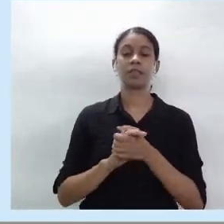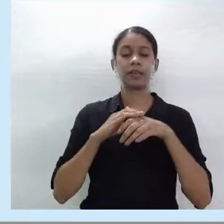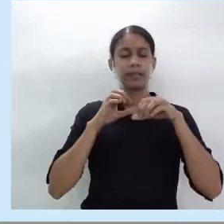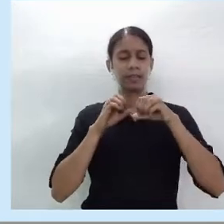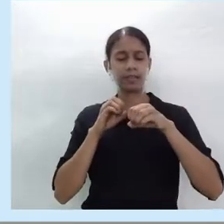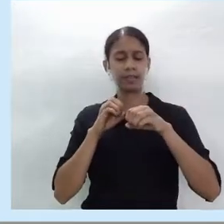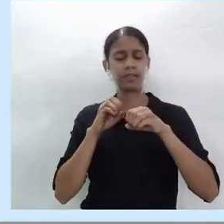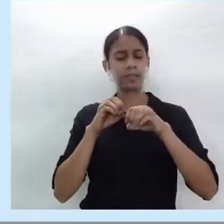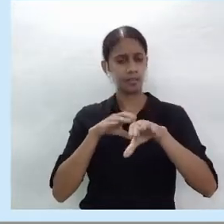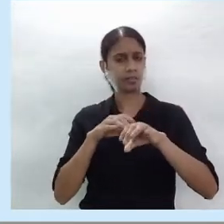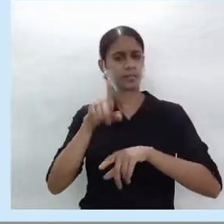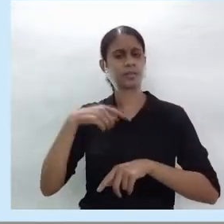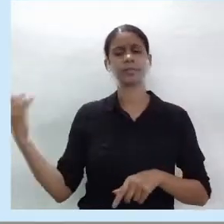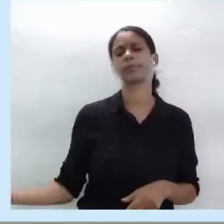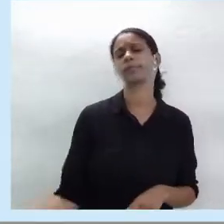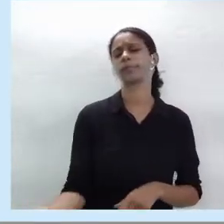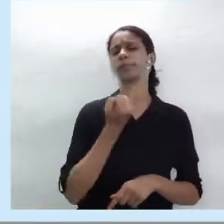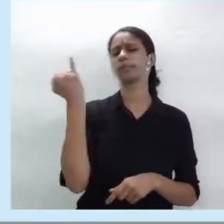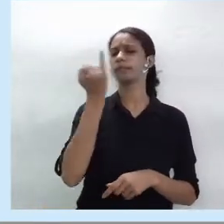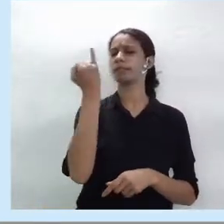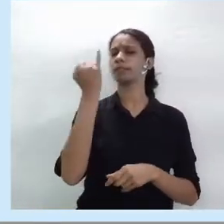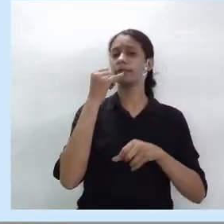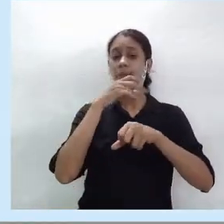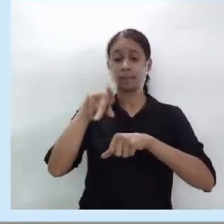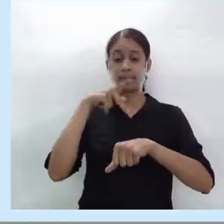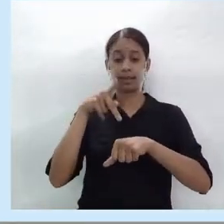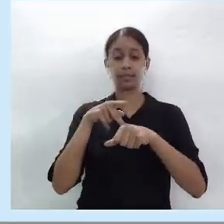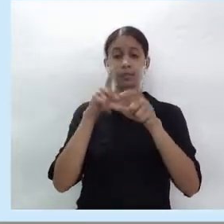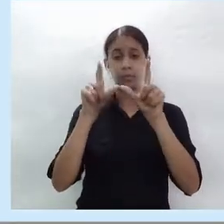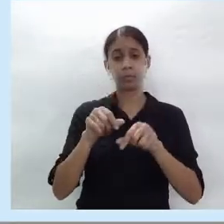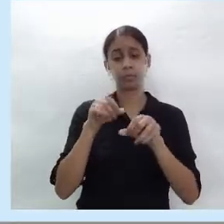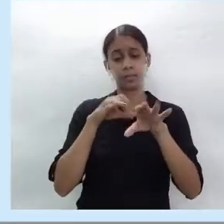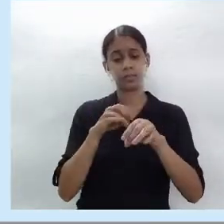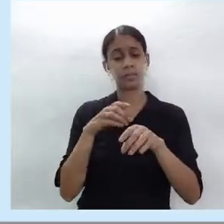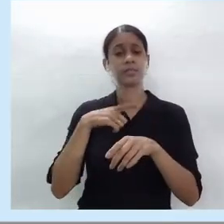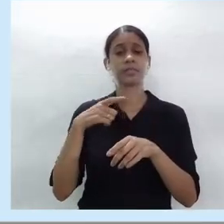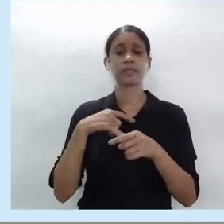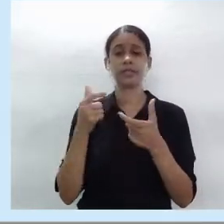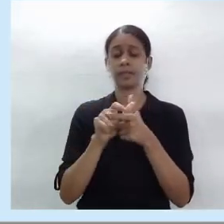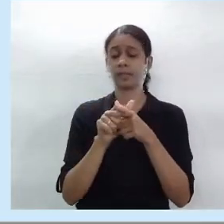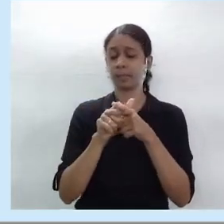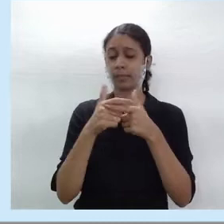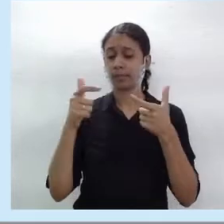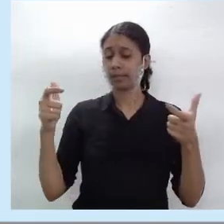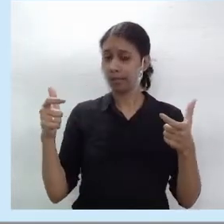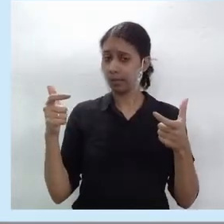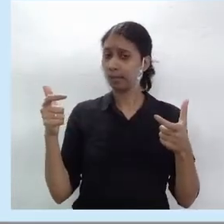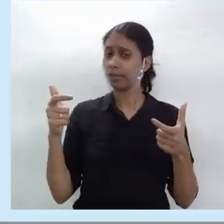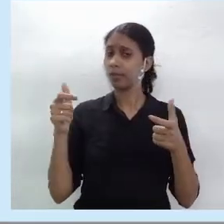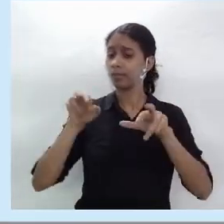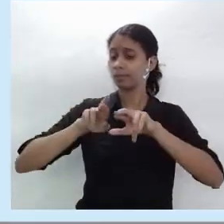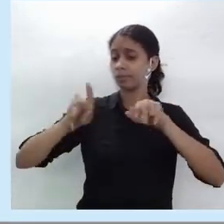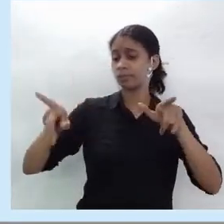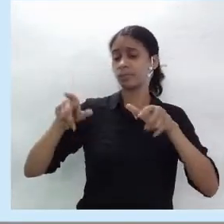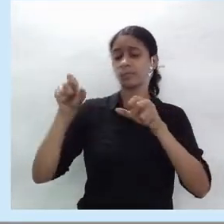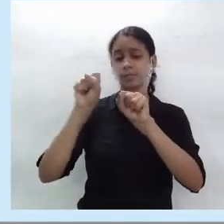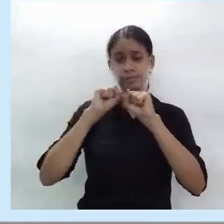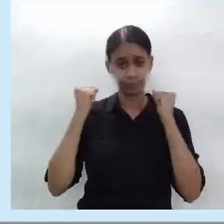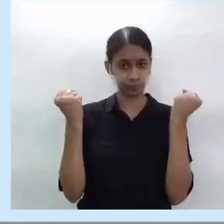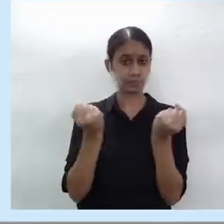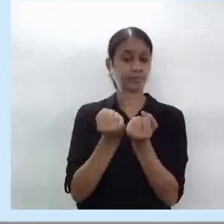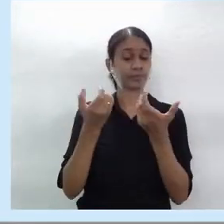Países que têm o menor índice de educação são os países que têm os maiores índices de desigualdade. Então,